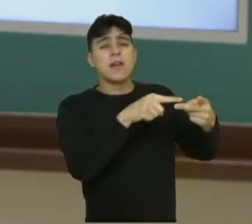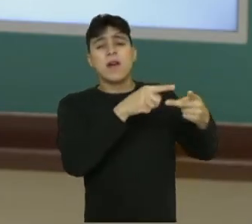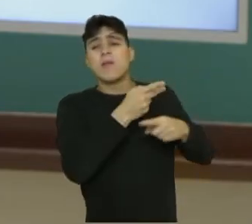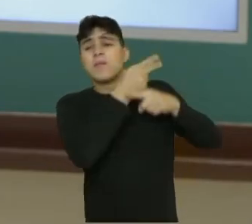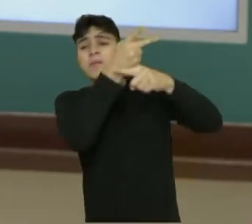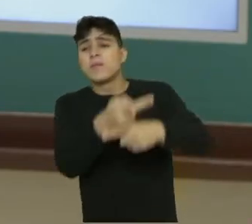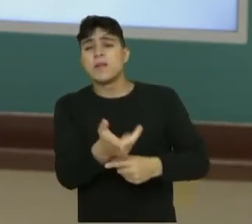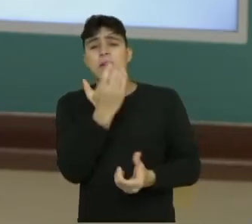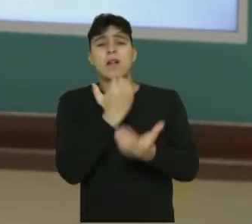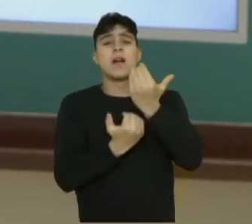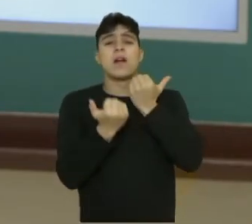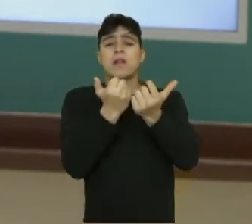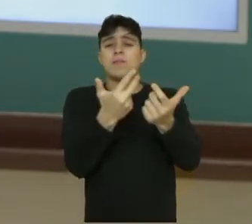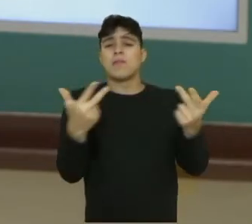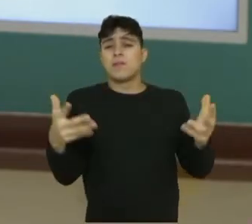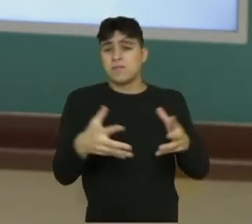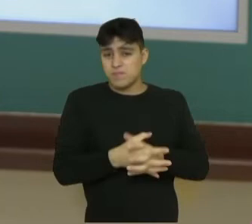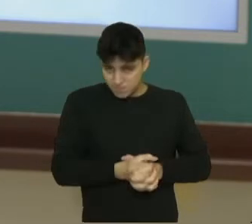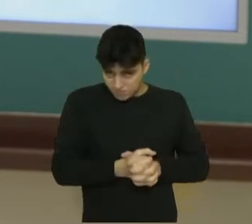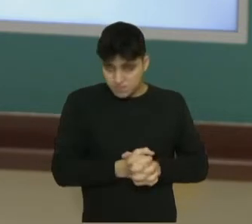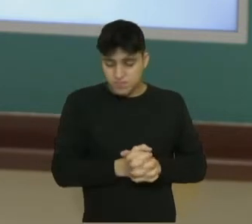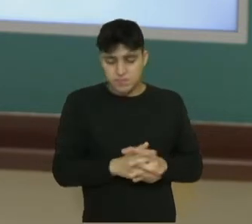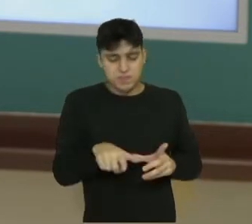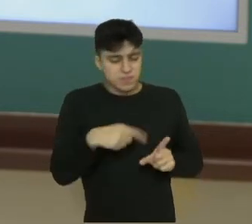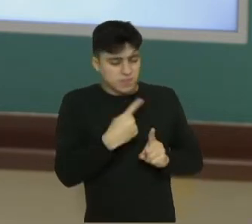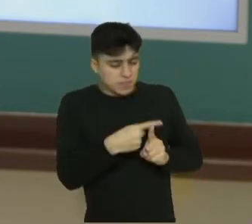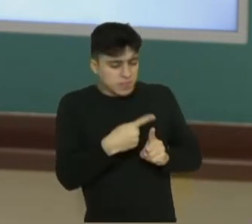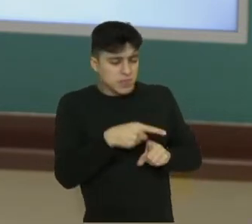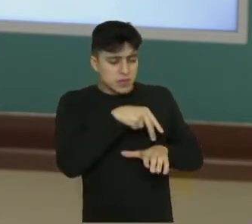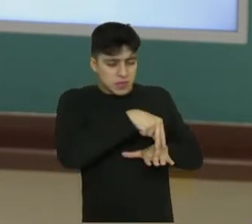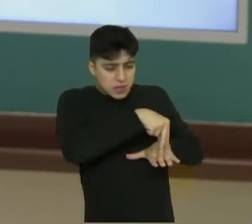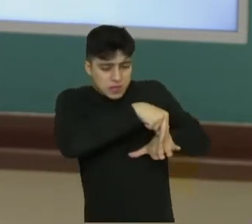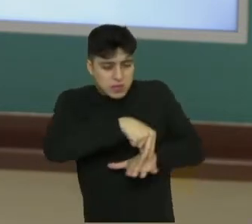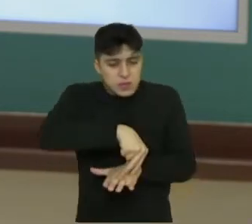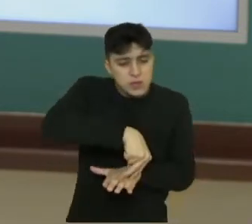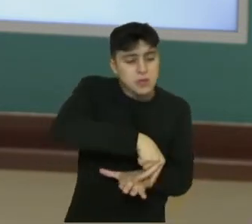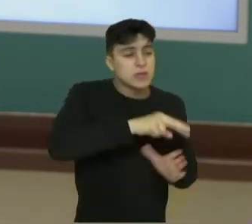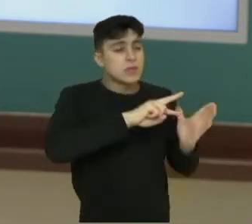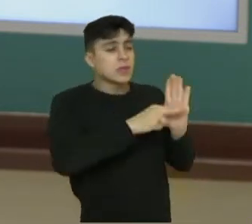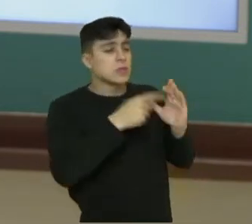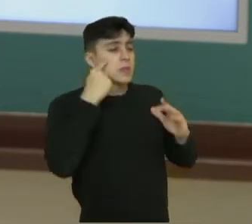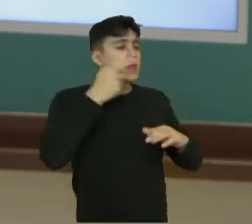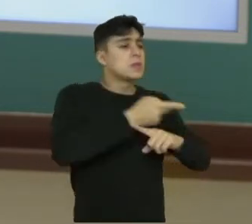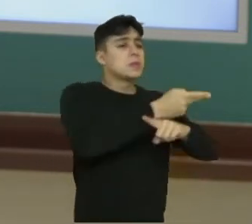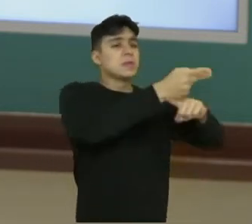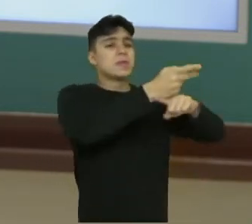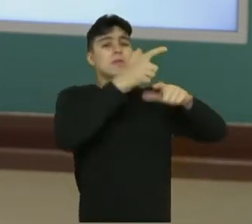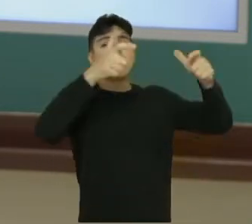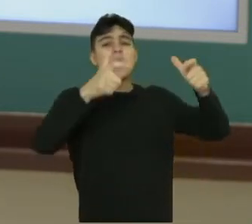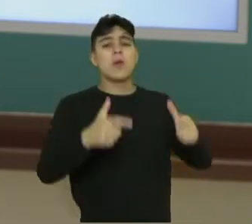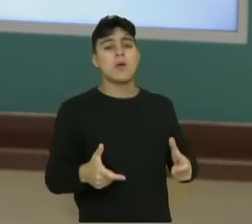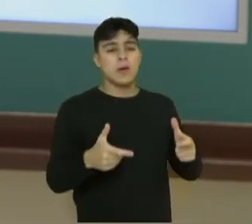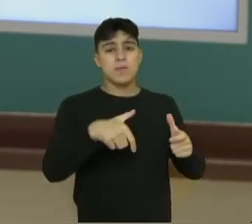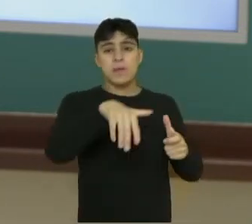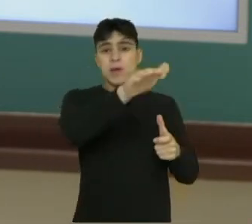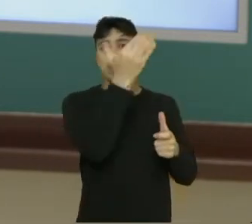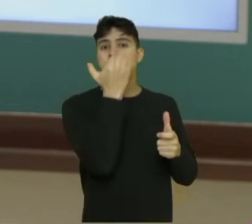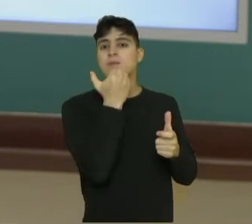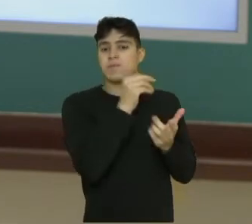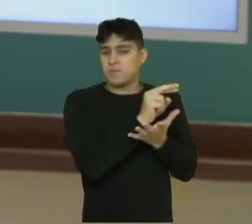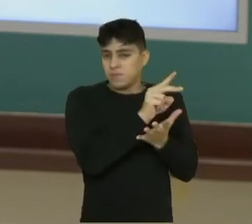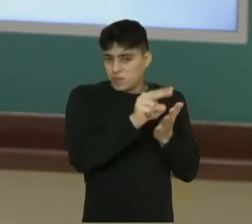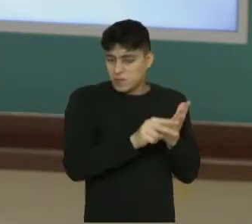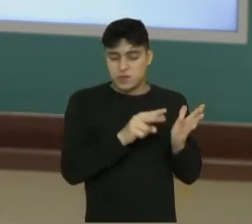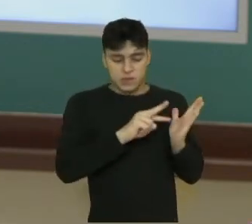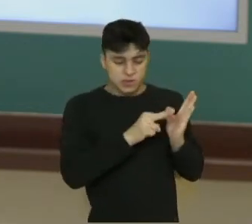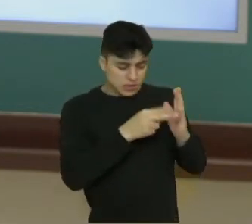da gente ter aqui o recurso, né, alimentício e o material, ele é importante. Então, o ser humano ele utilizou, né,